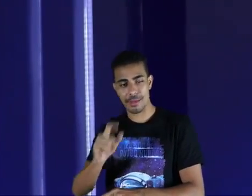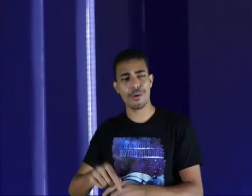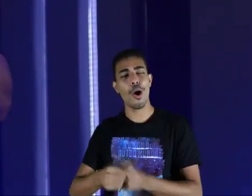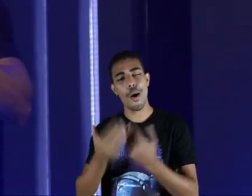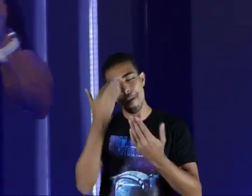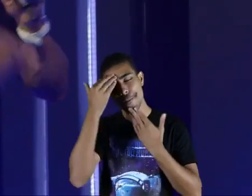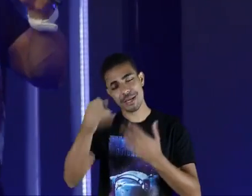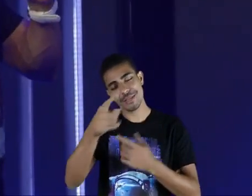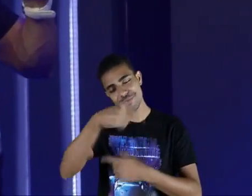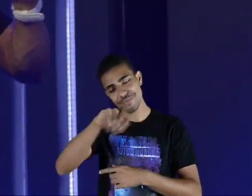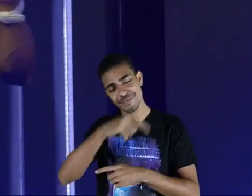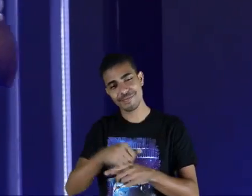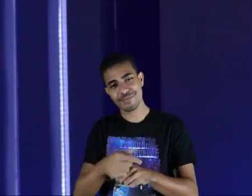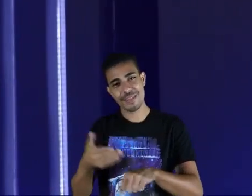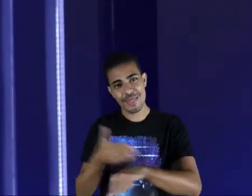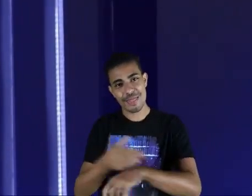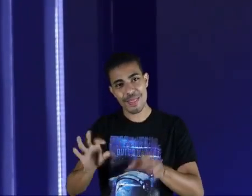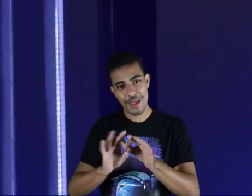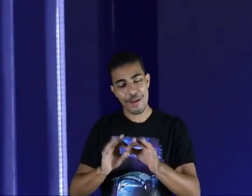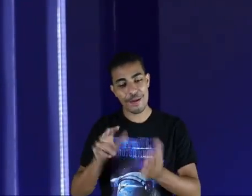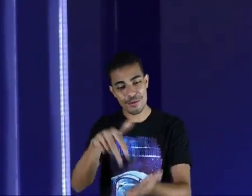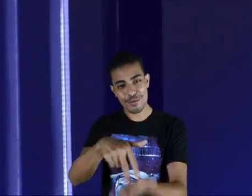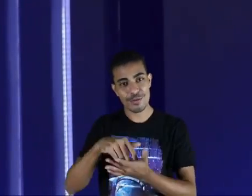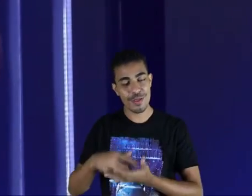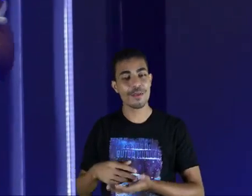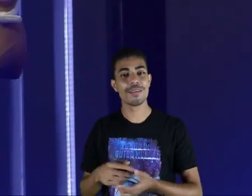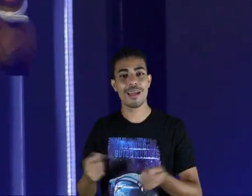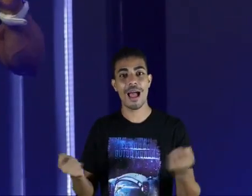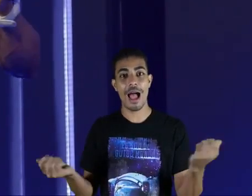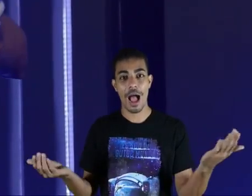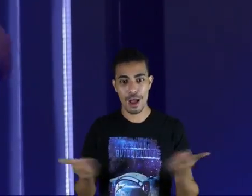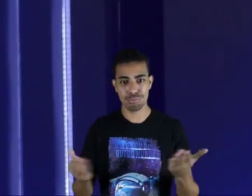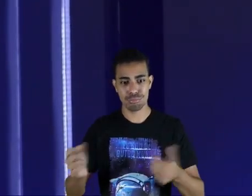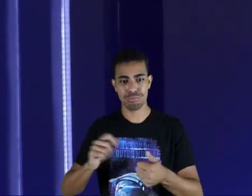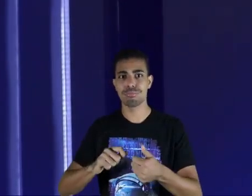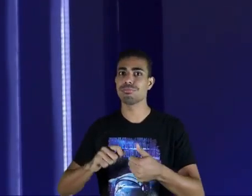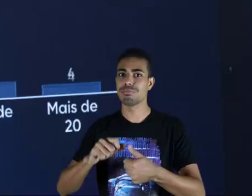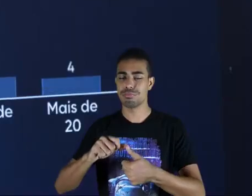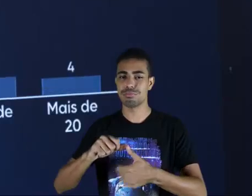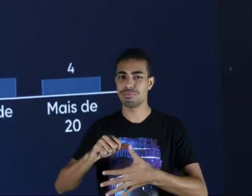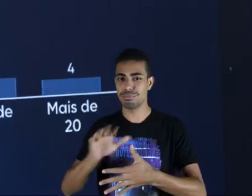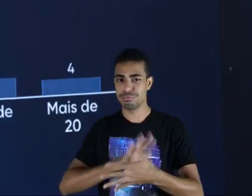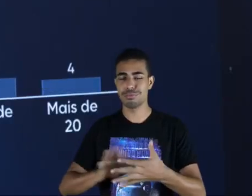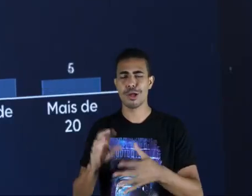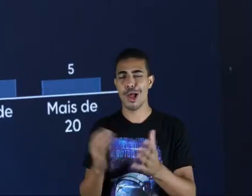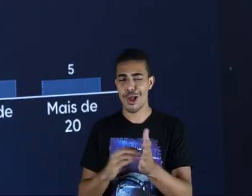com a gente, é uma honra ter a sua presença para esse concurso internacional. Agora se liga aí,